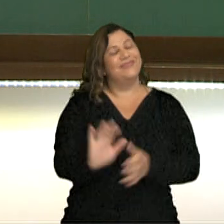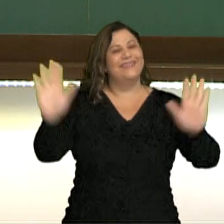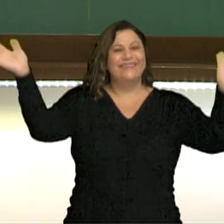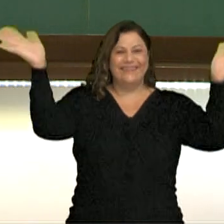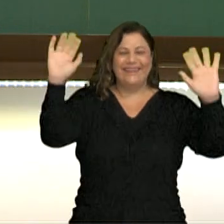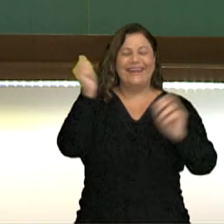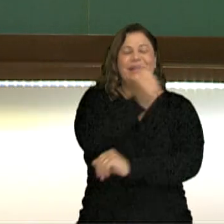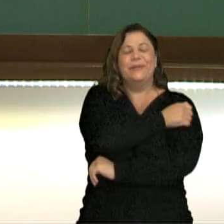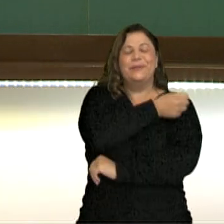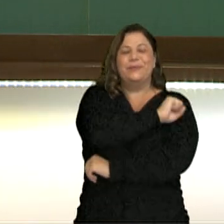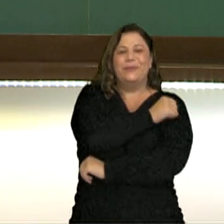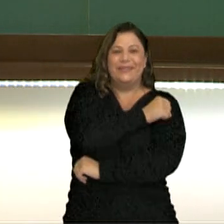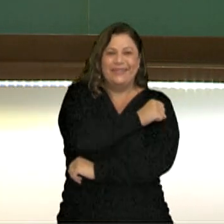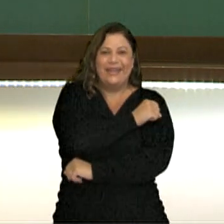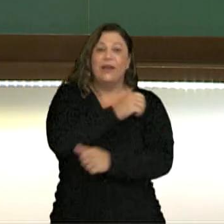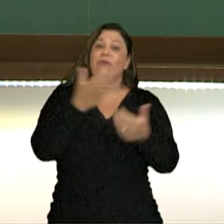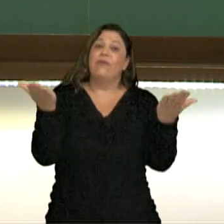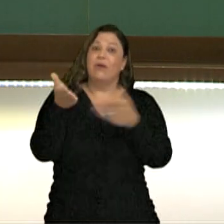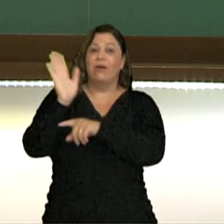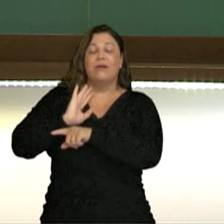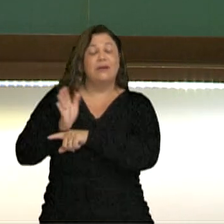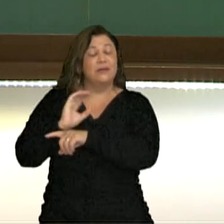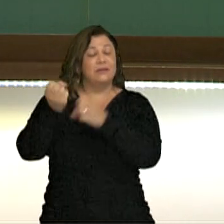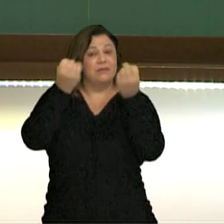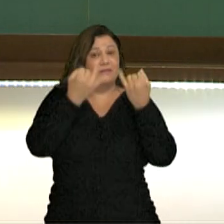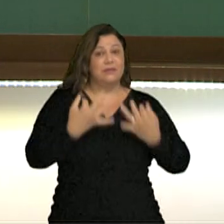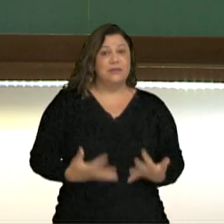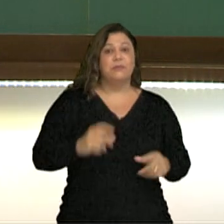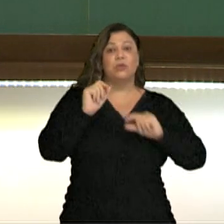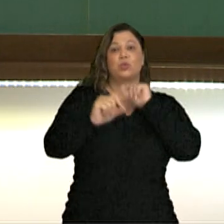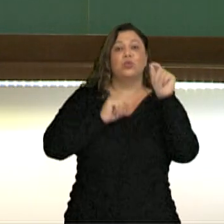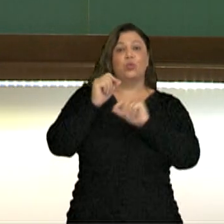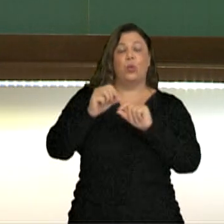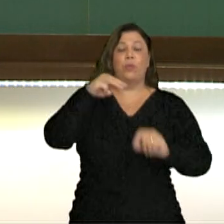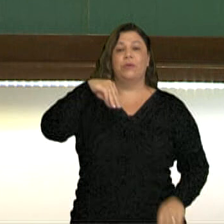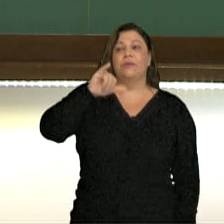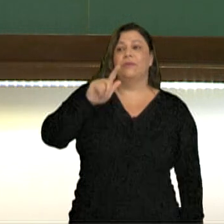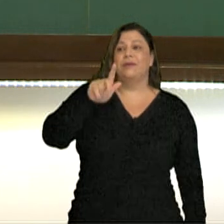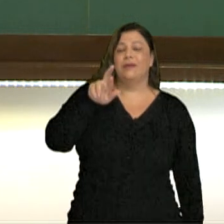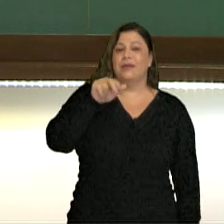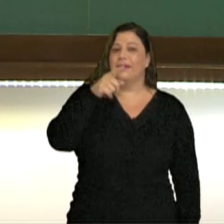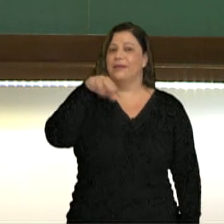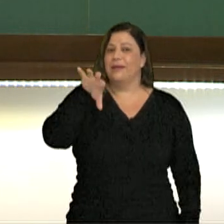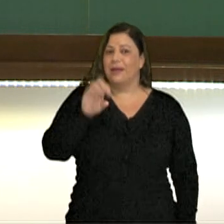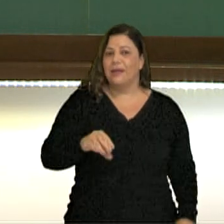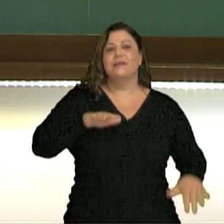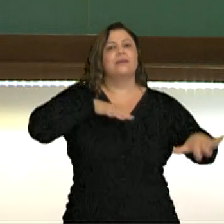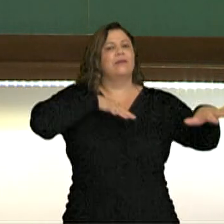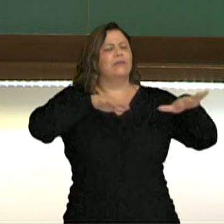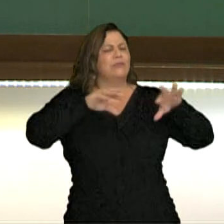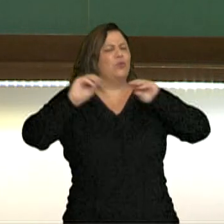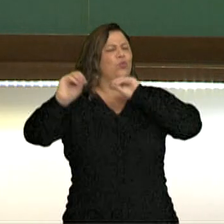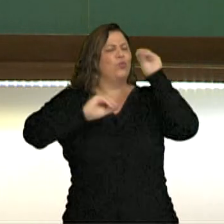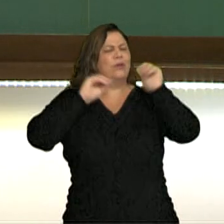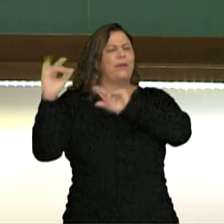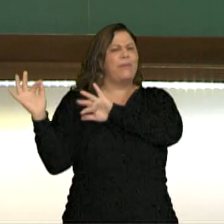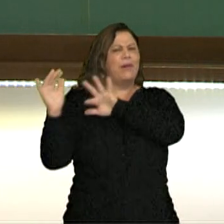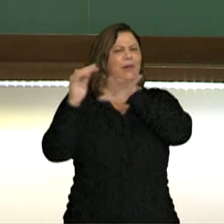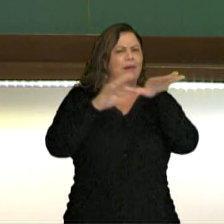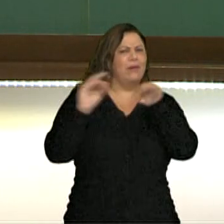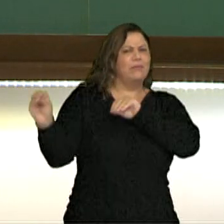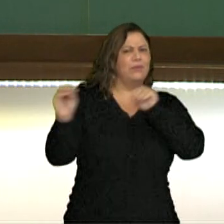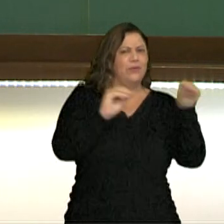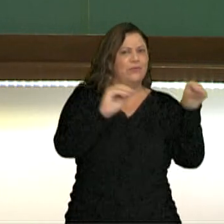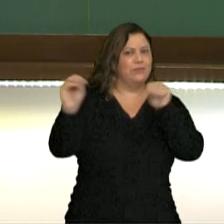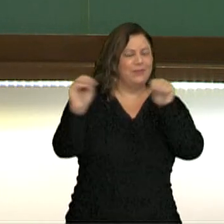Olá, estudantes do 8º ano! Nesse vídeo nós vamos falar sobre migração e movimentos migratórios. Nessa